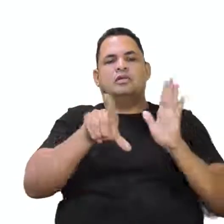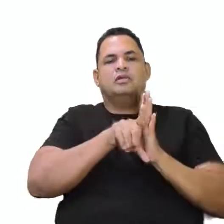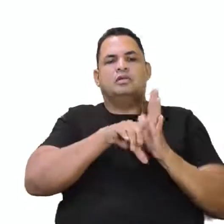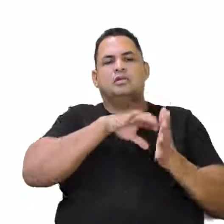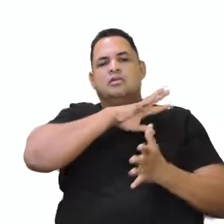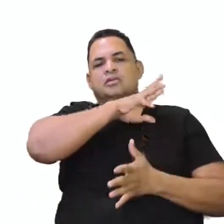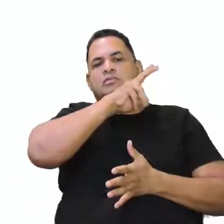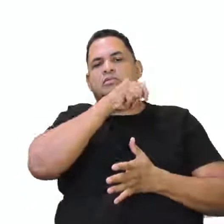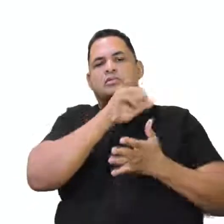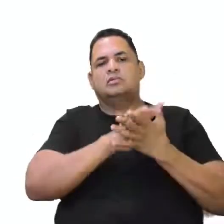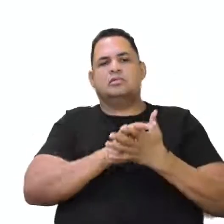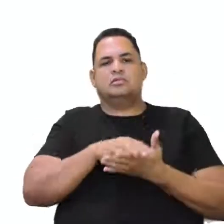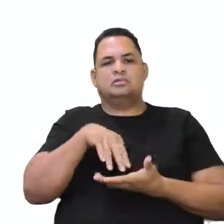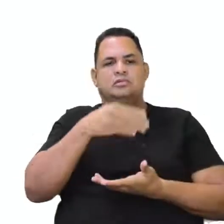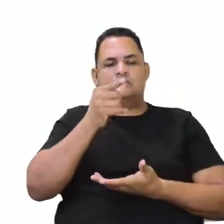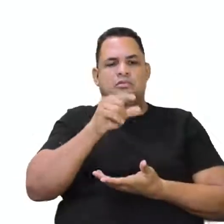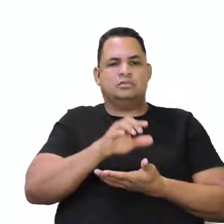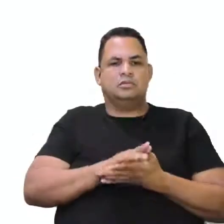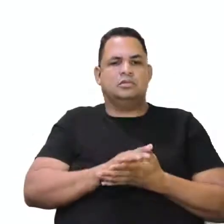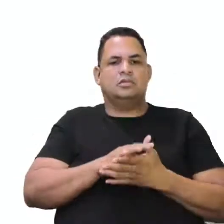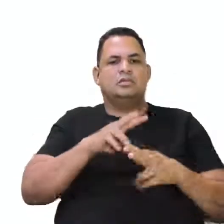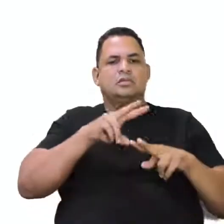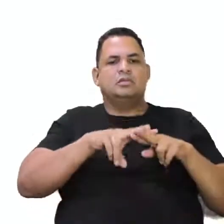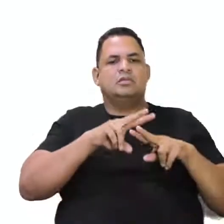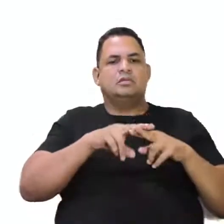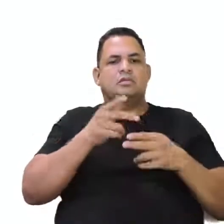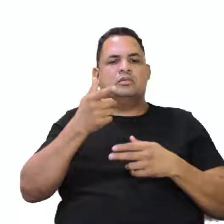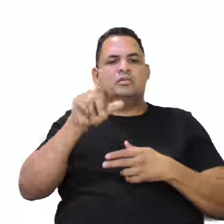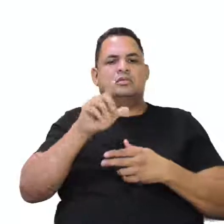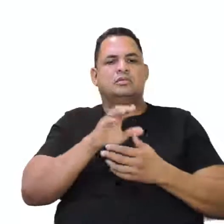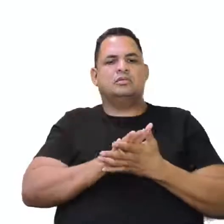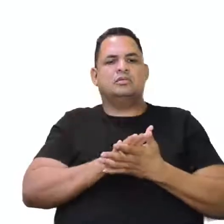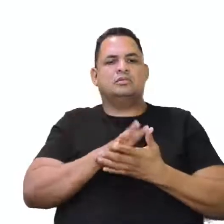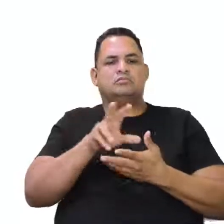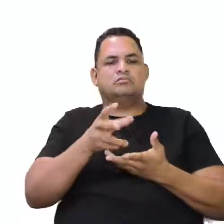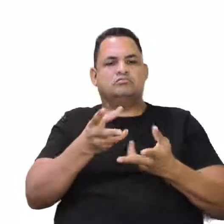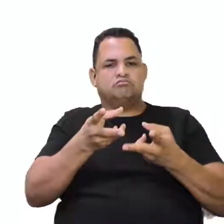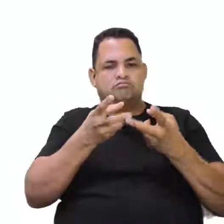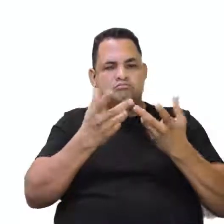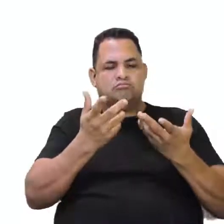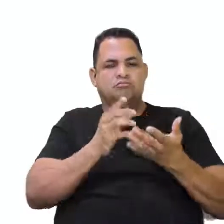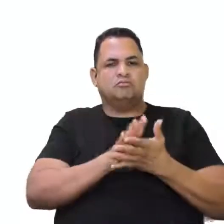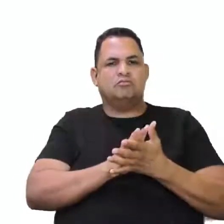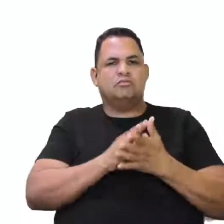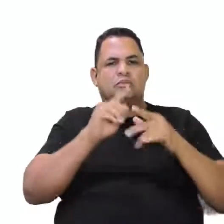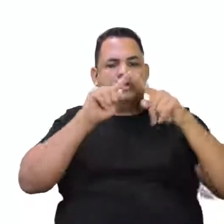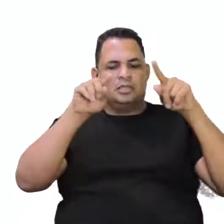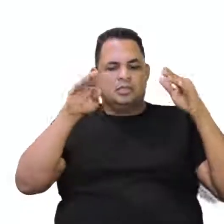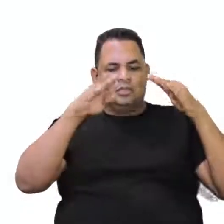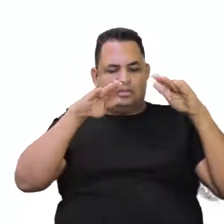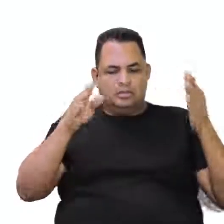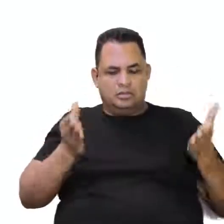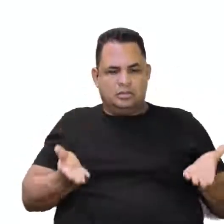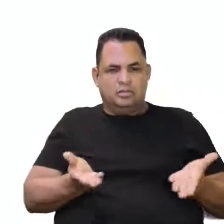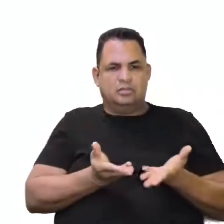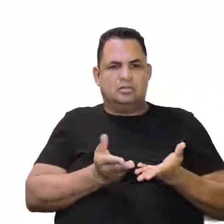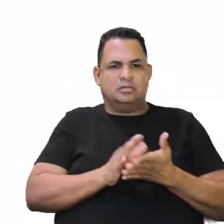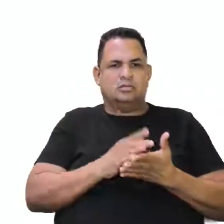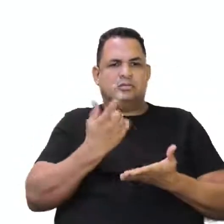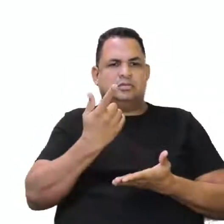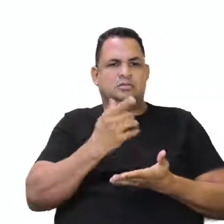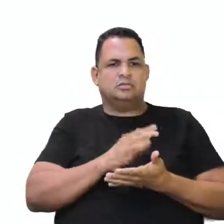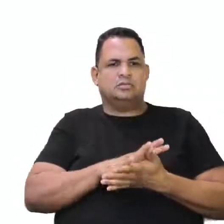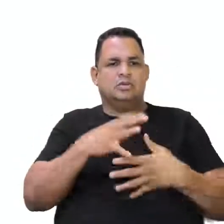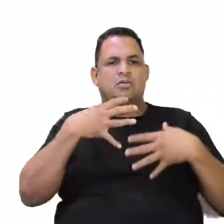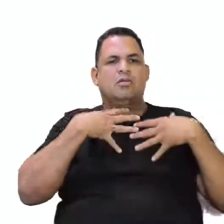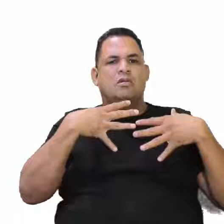imagens aqui, ó, os periquitinhos presos, né? Conseguiram capturá-los, eles estavam ali nas caixas. Os bichinhos ficam, gente, é